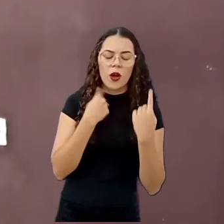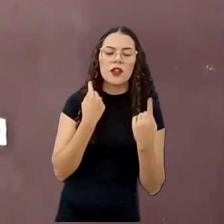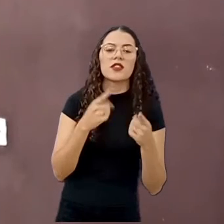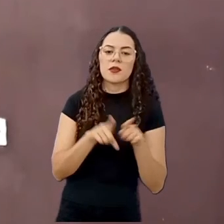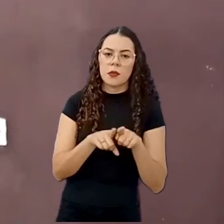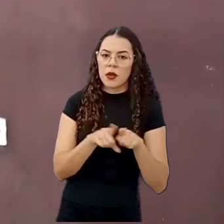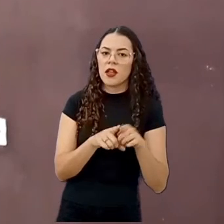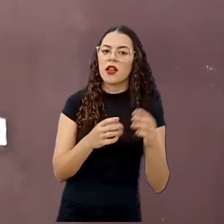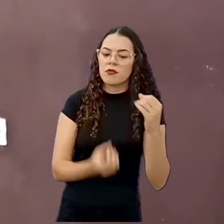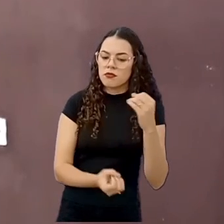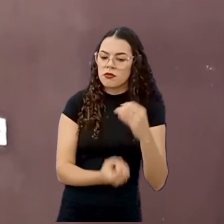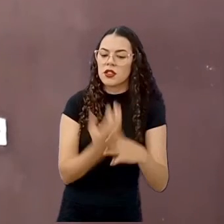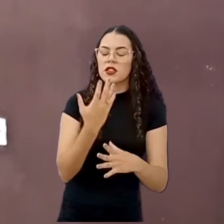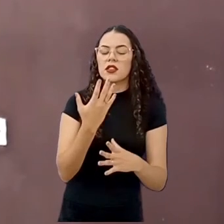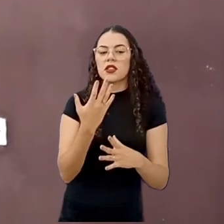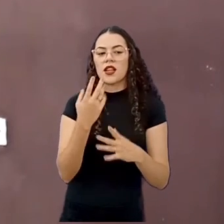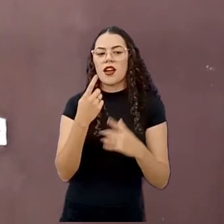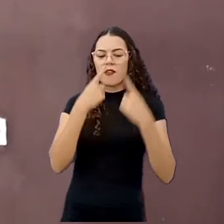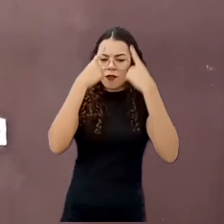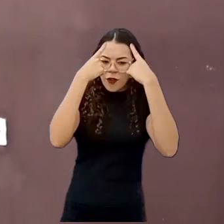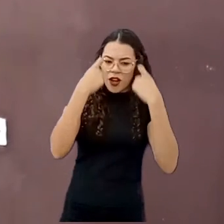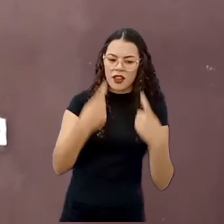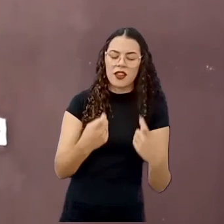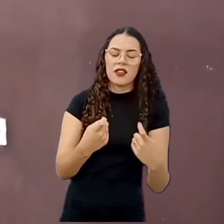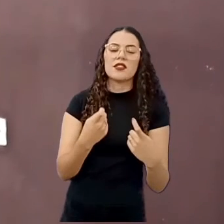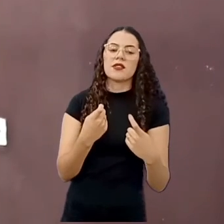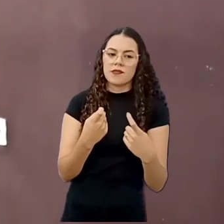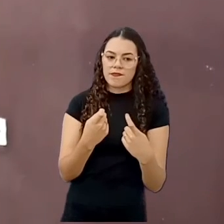aquele povo enfrentava, violência.